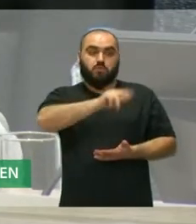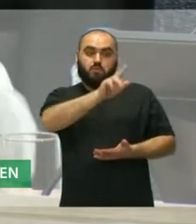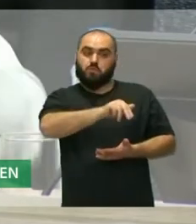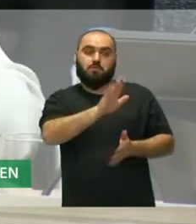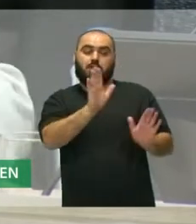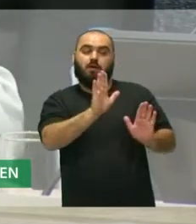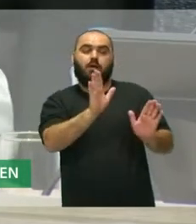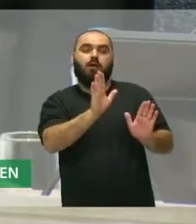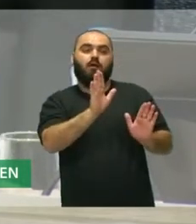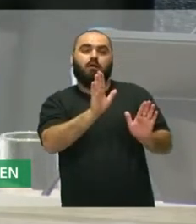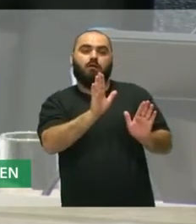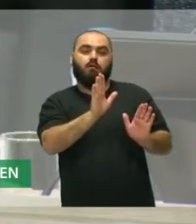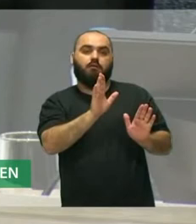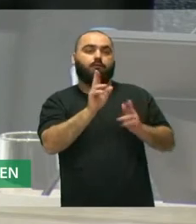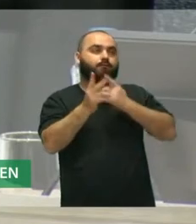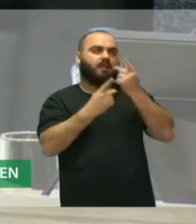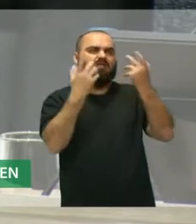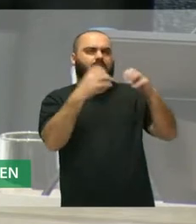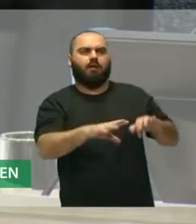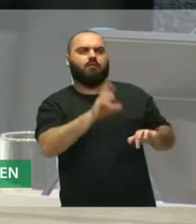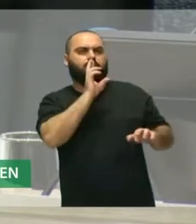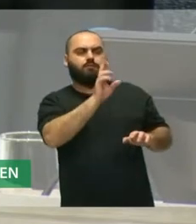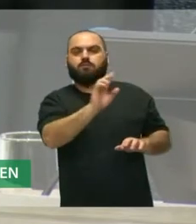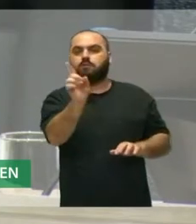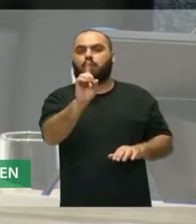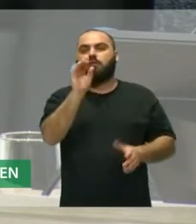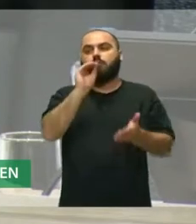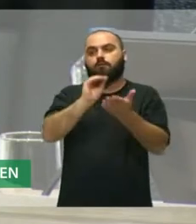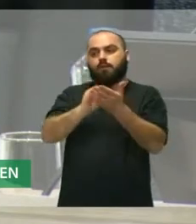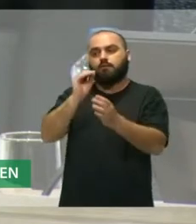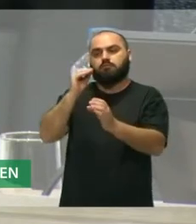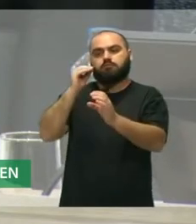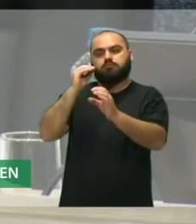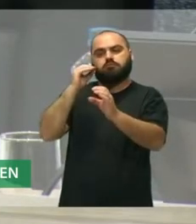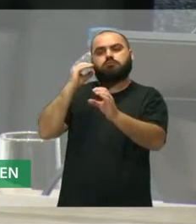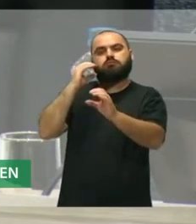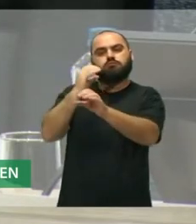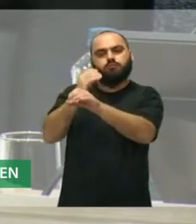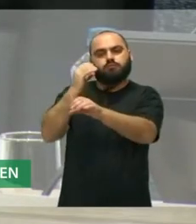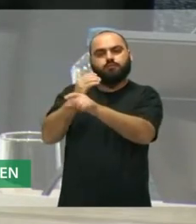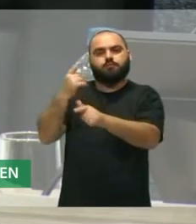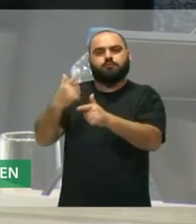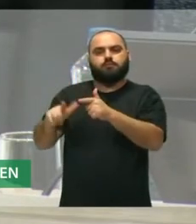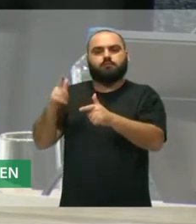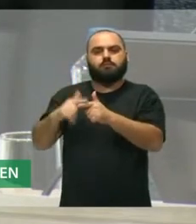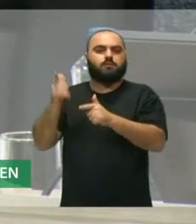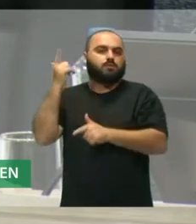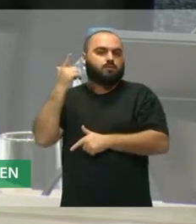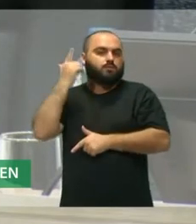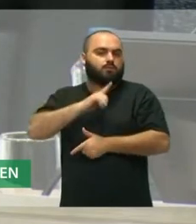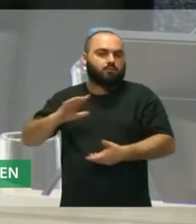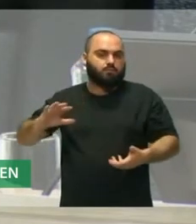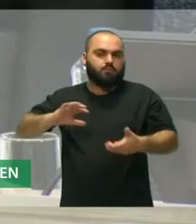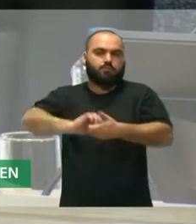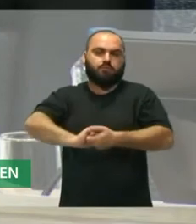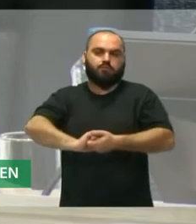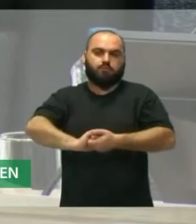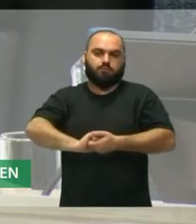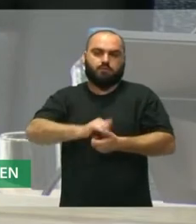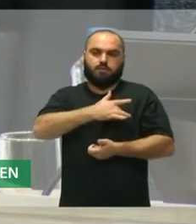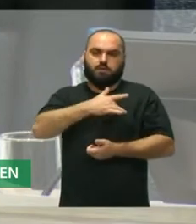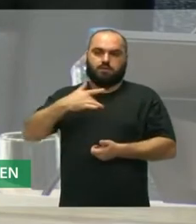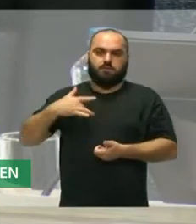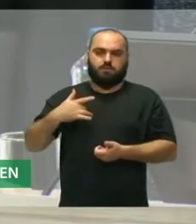que falta aí um pouco é essa questão da comunicação, do desejo de nos darmos as mãos pelo bem da